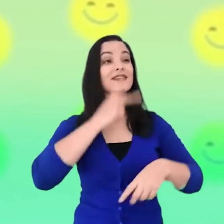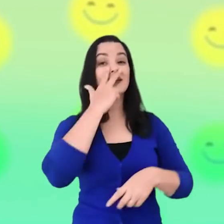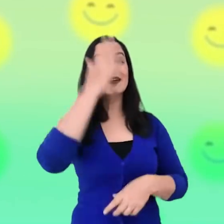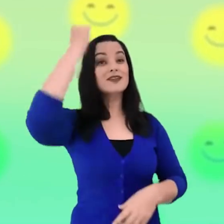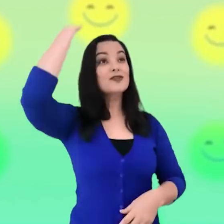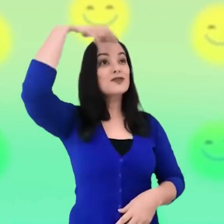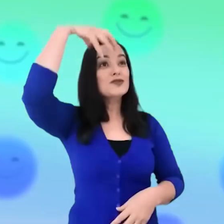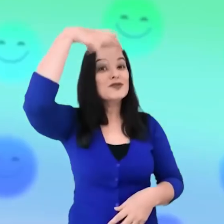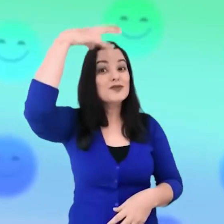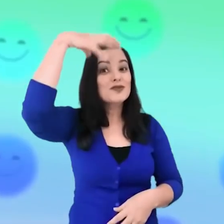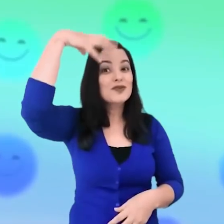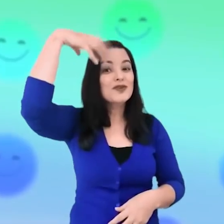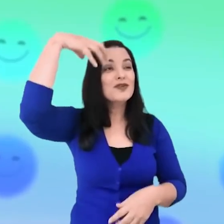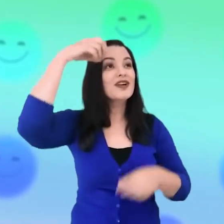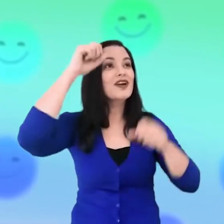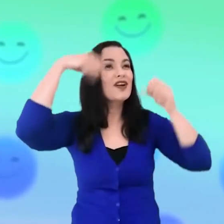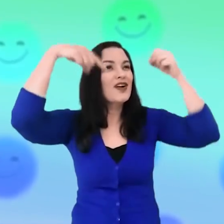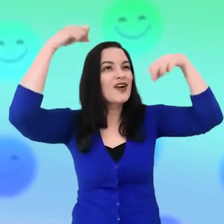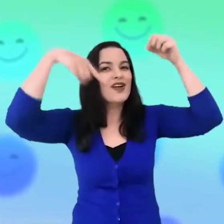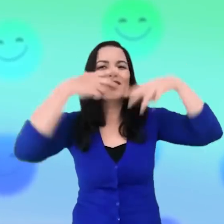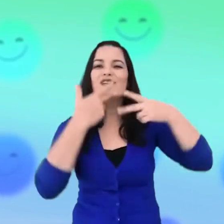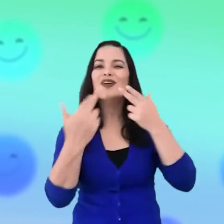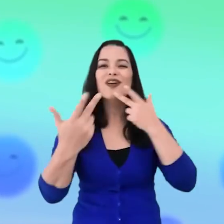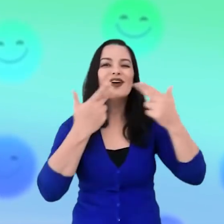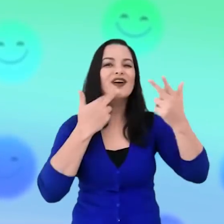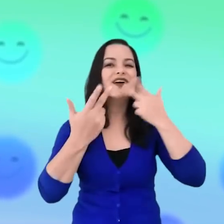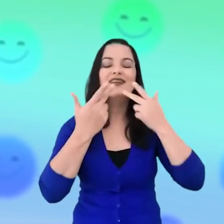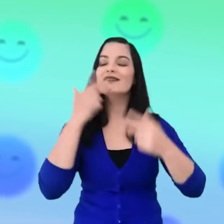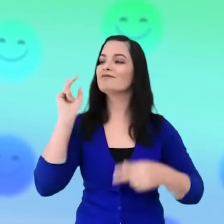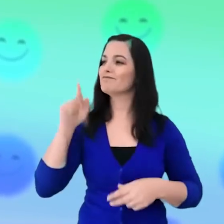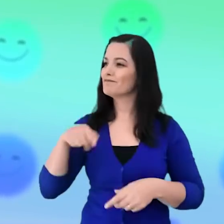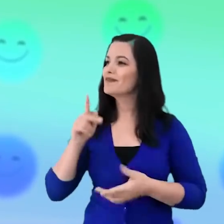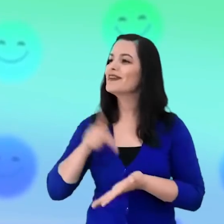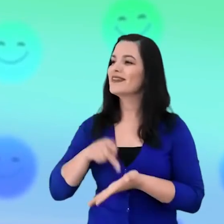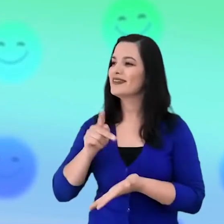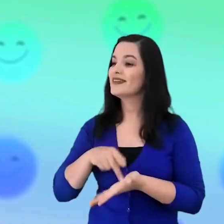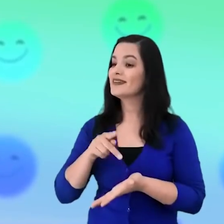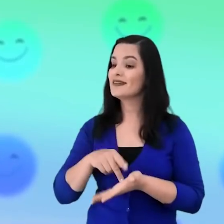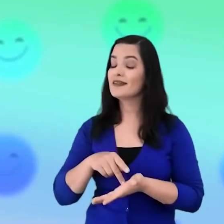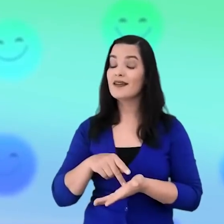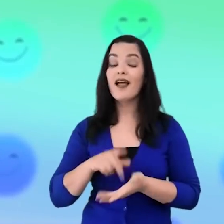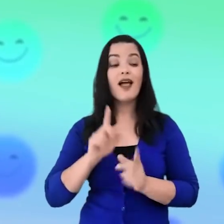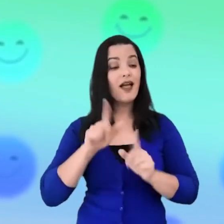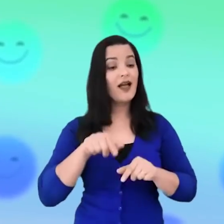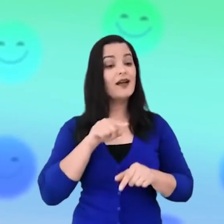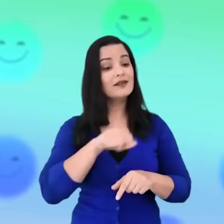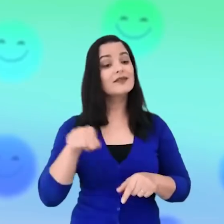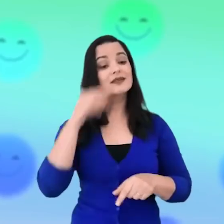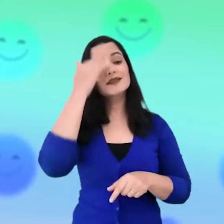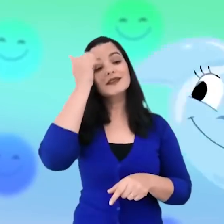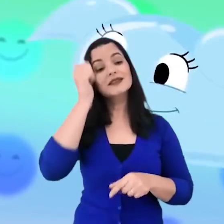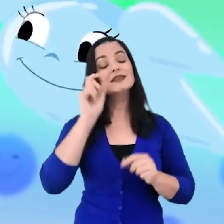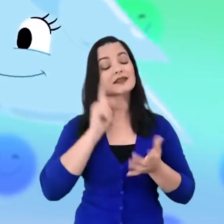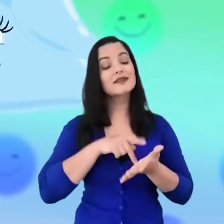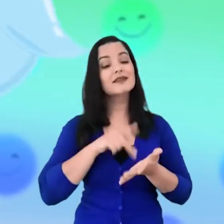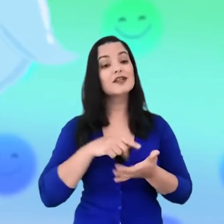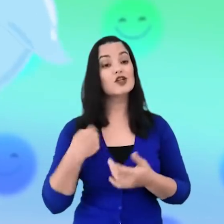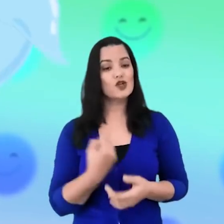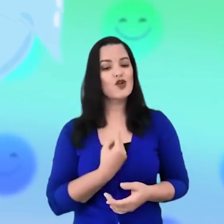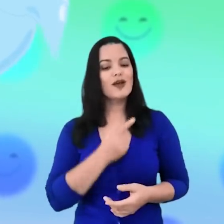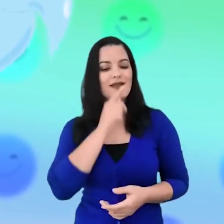coloridas! Uhum. É, você tem toda a razão! Somos nós, gotinhas de água, que formamos o